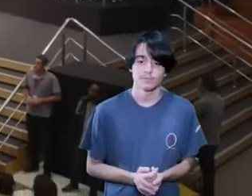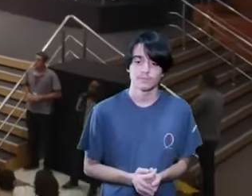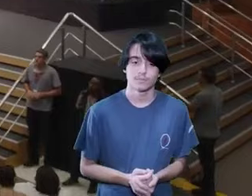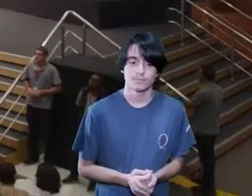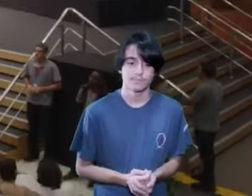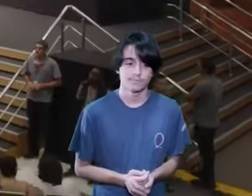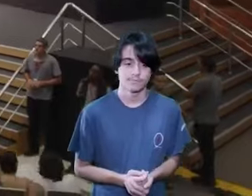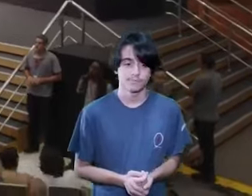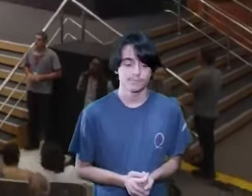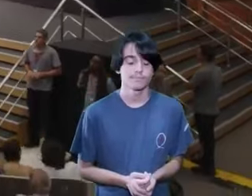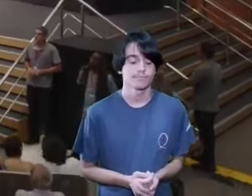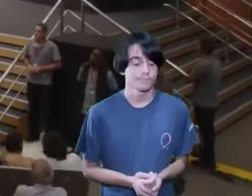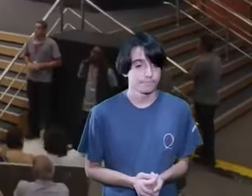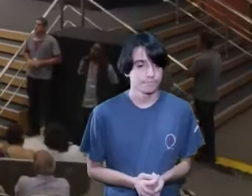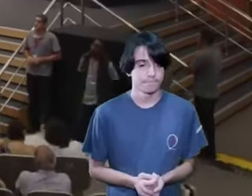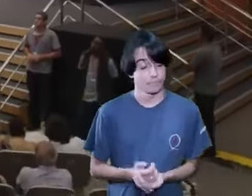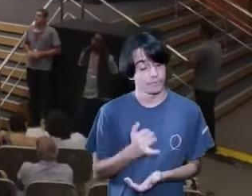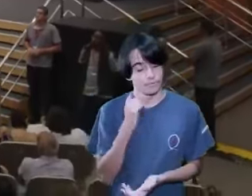que declaração!